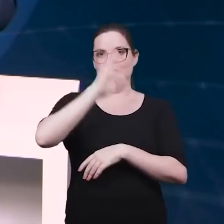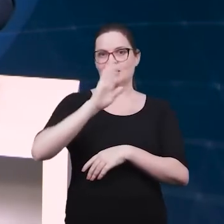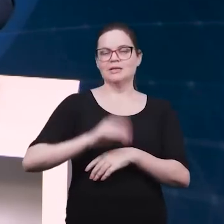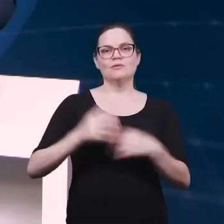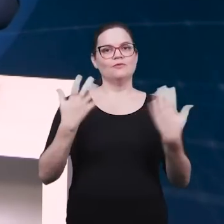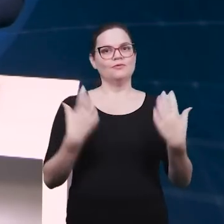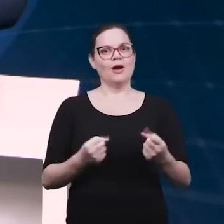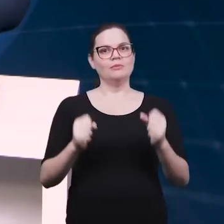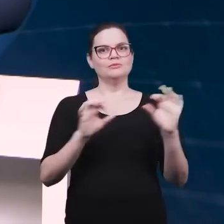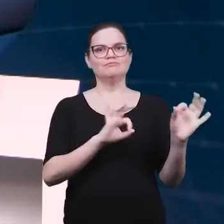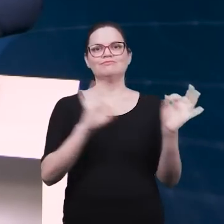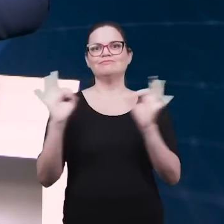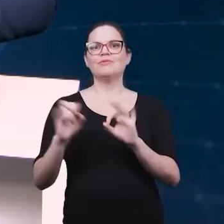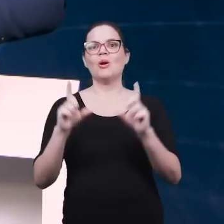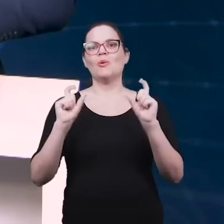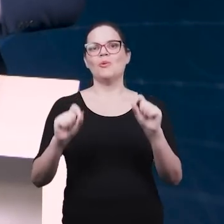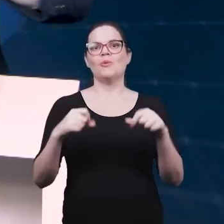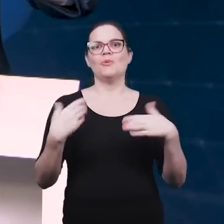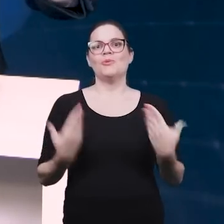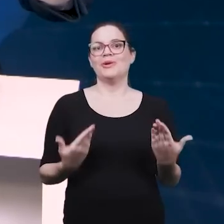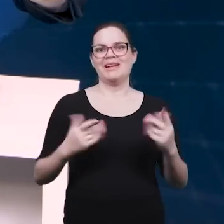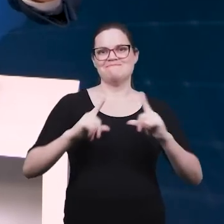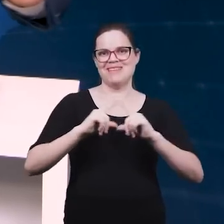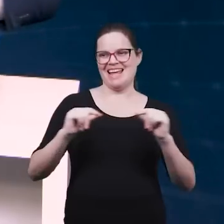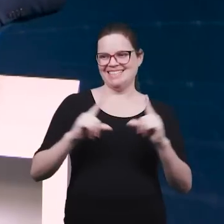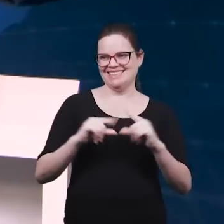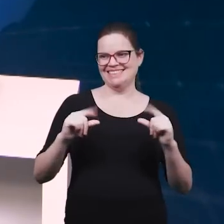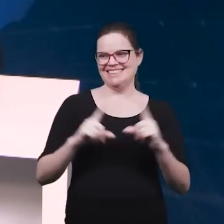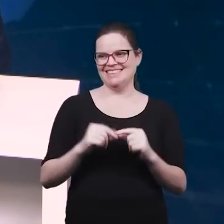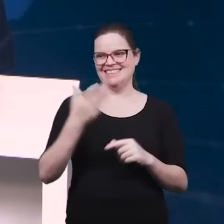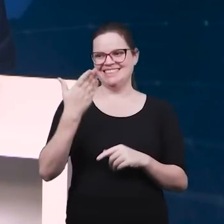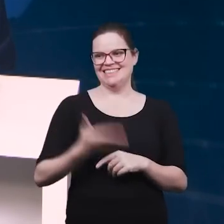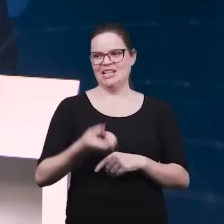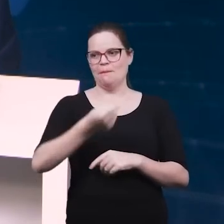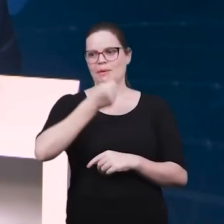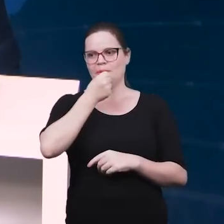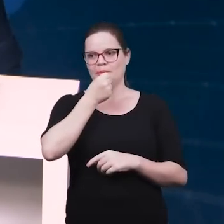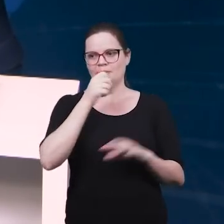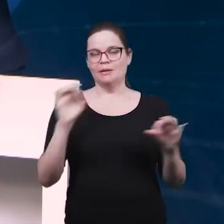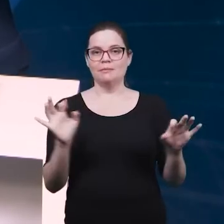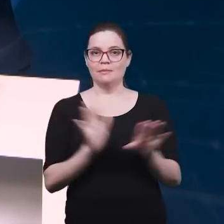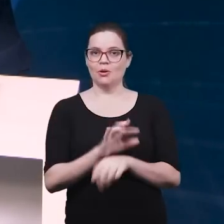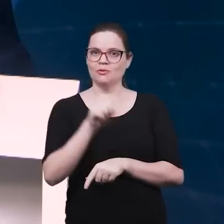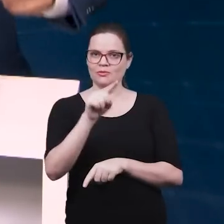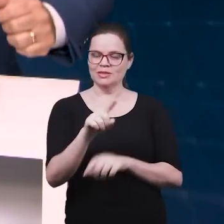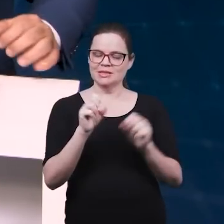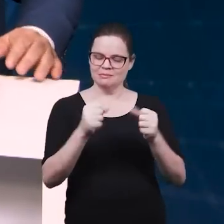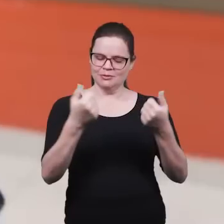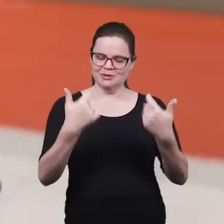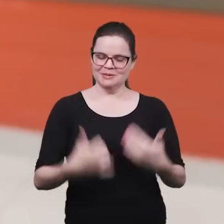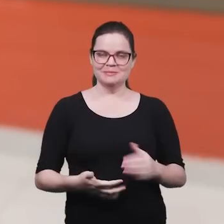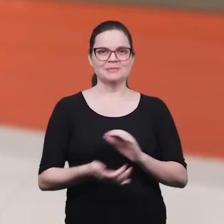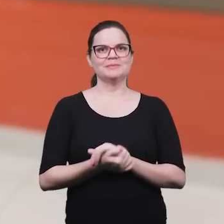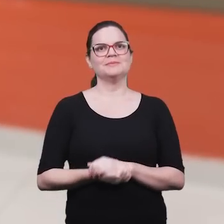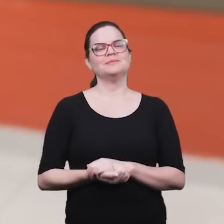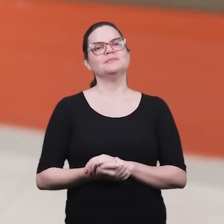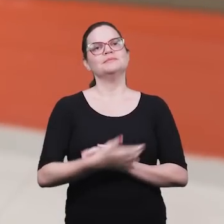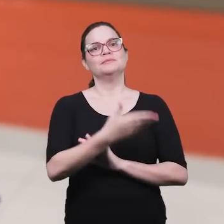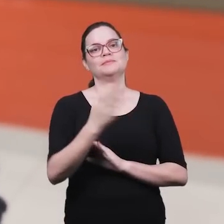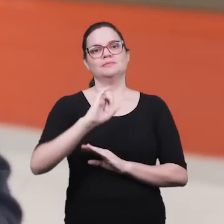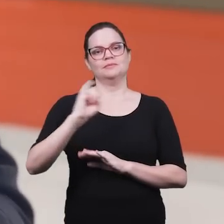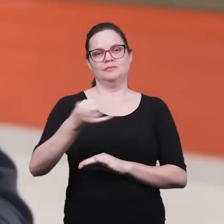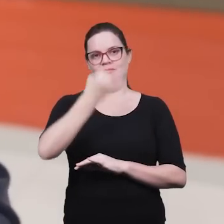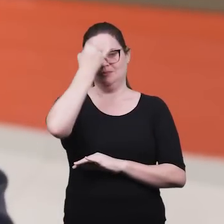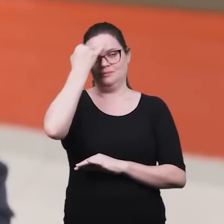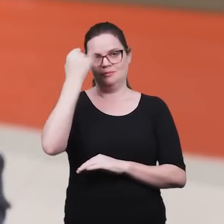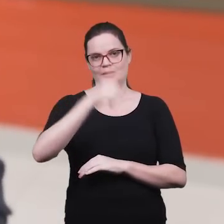nosso correspondente Felipe Martins, que já está com o microfone ligado, a câmera aberta. Ô Felipe, é com você. Irmão Jorge